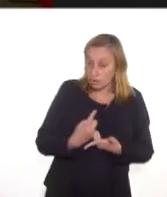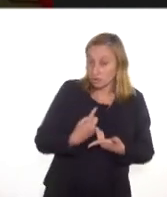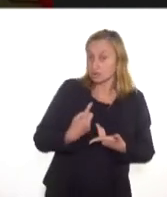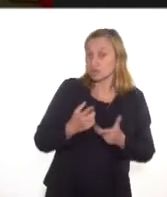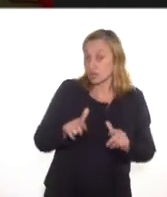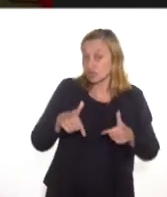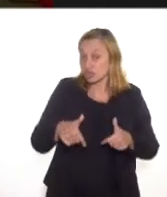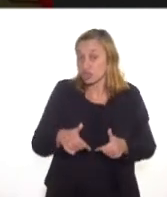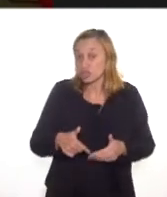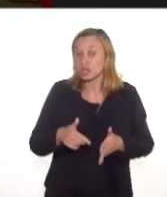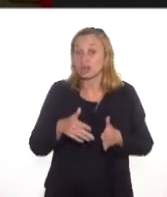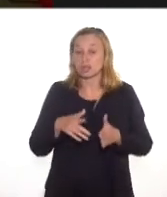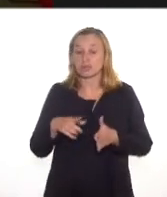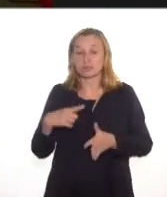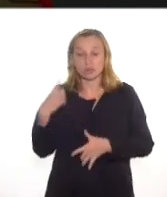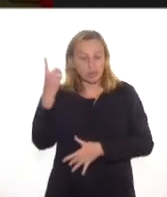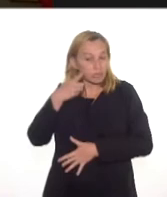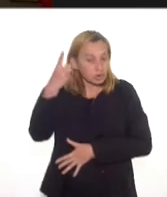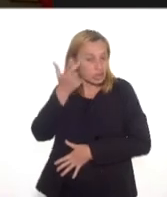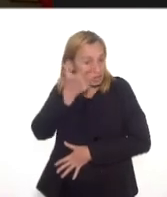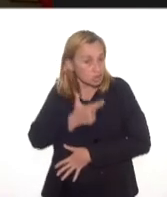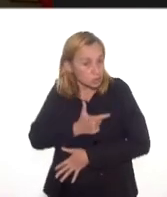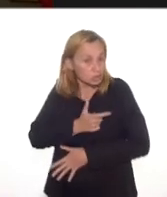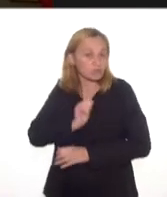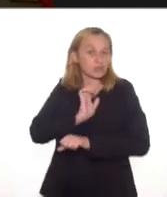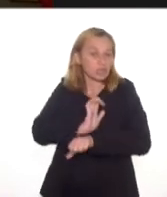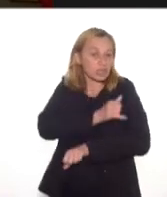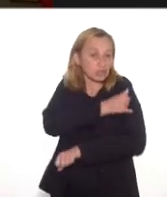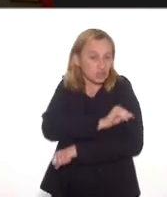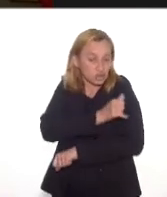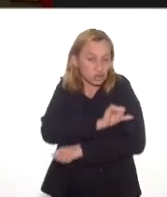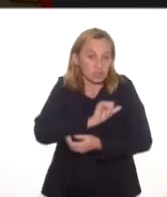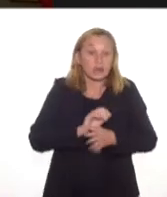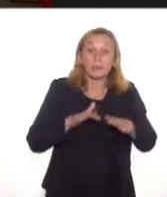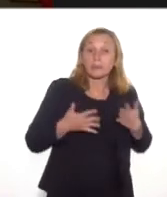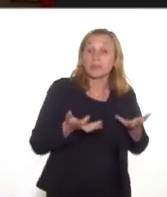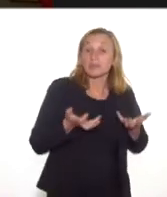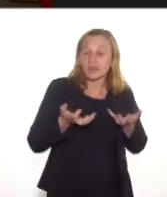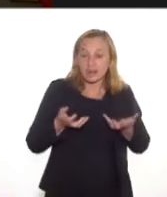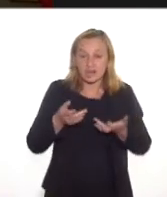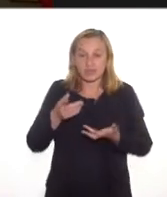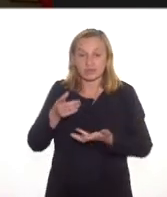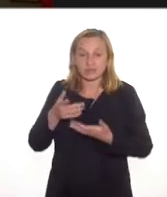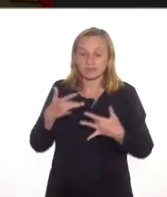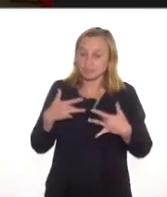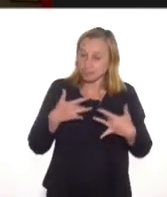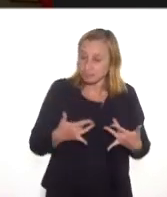ação enquanto parlamentares no estado do Rio de Janeiro, mas quero aqui deixar a minha